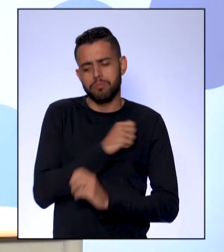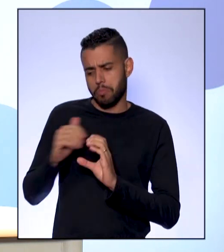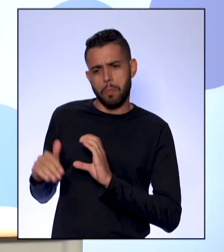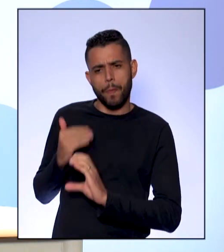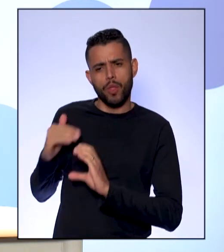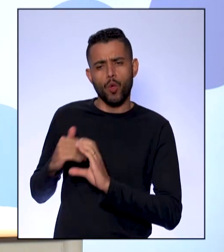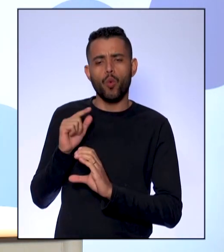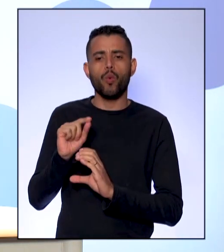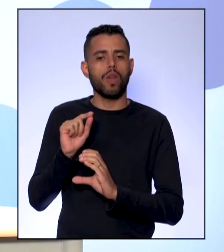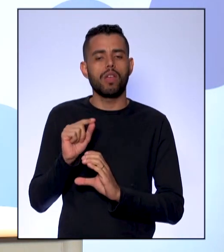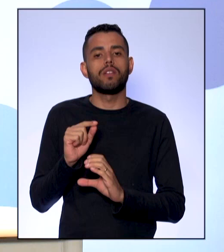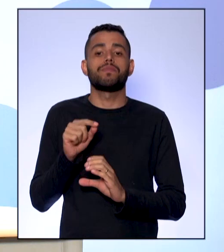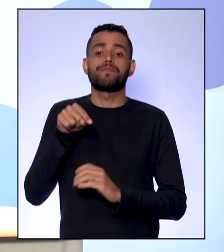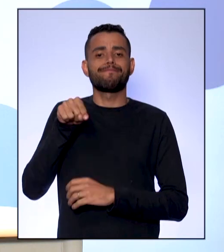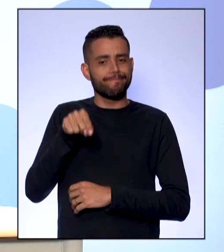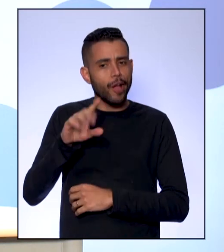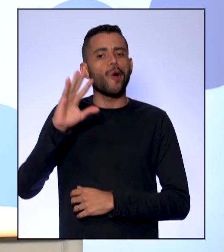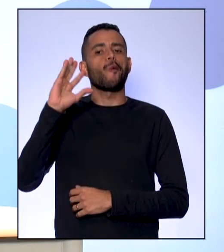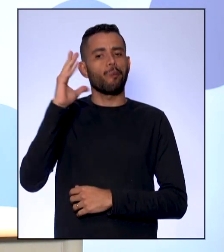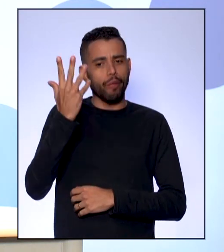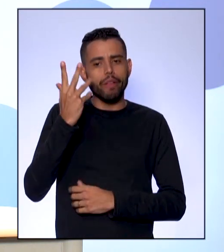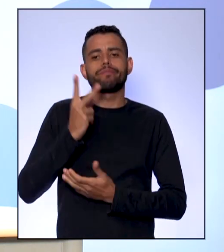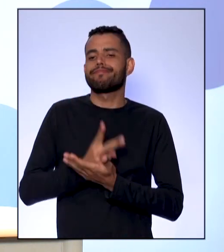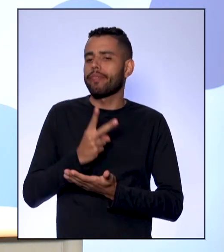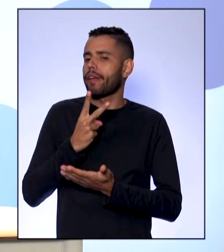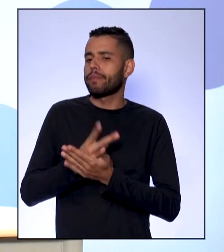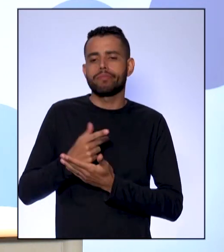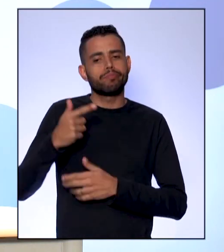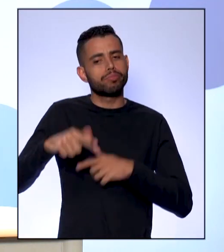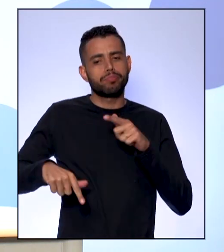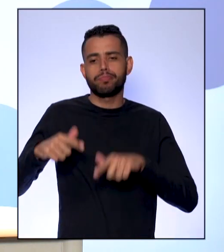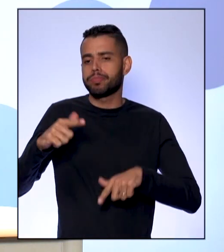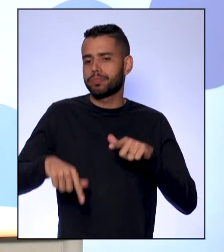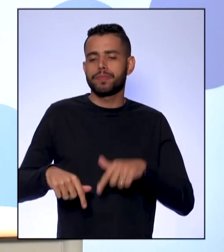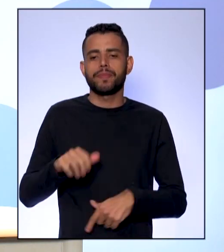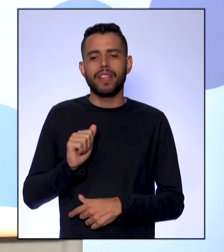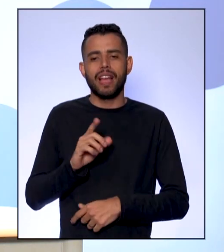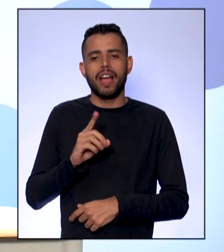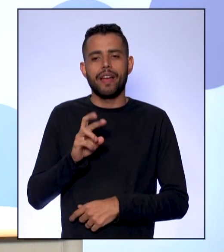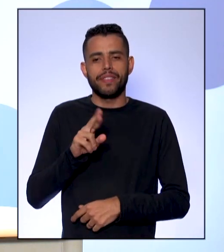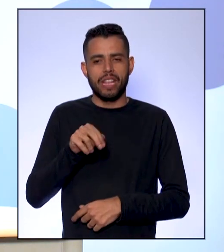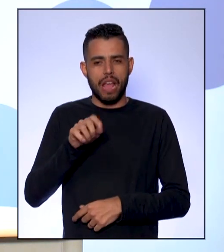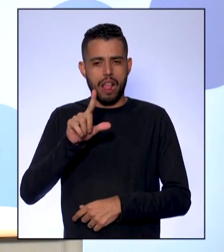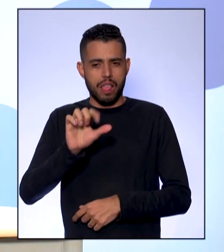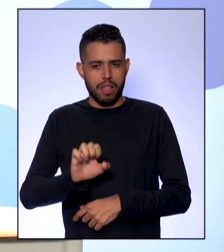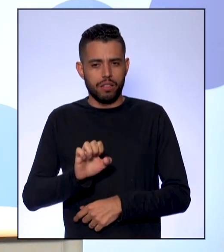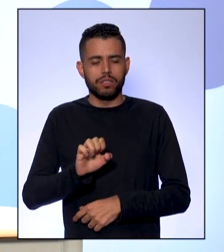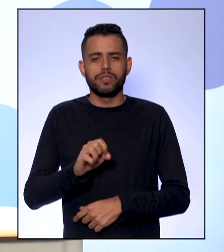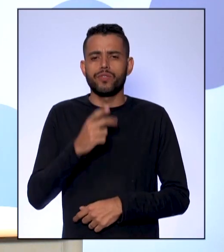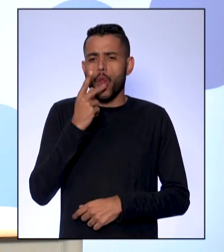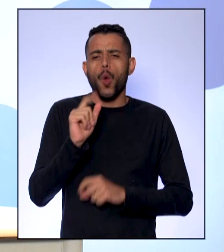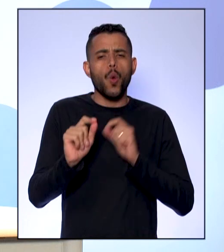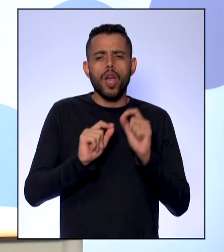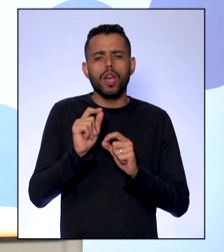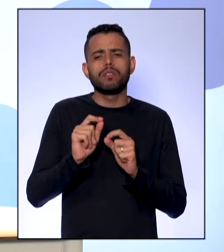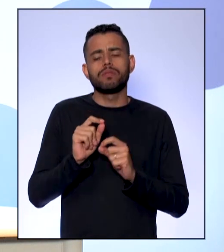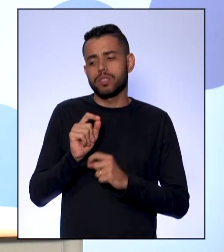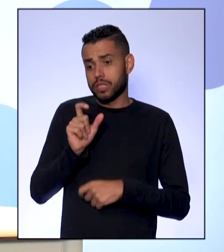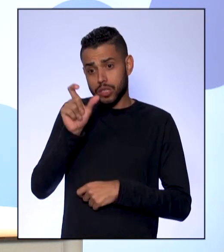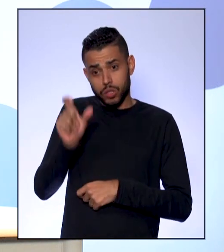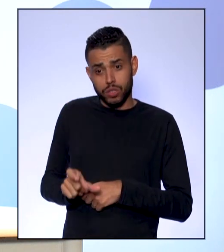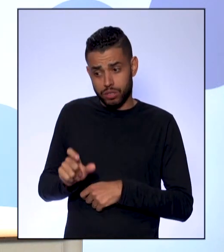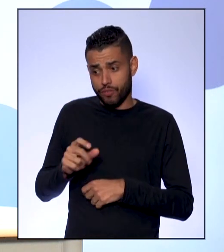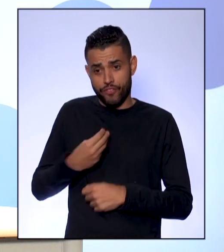já aconteceu, que isso acontece demais. A Adriele falou que já espalharam mentiras sobre